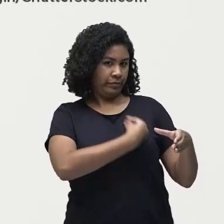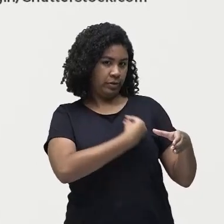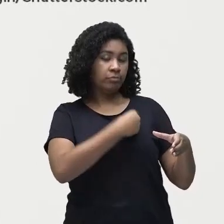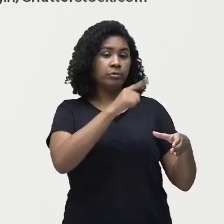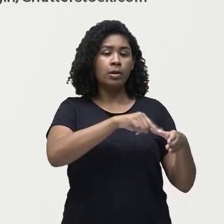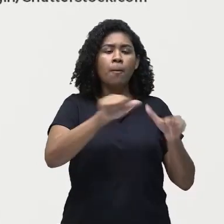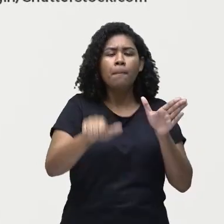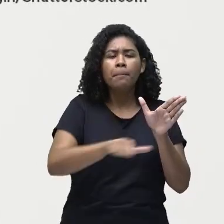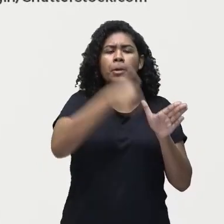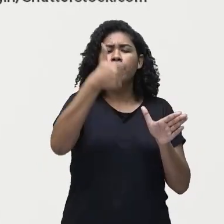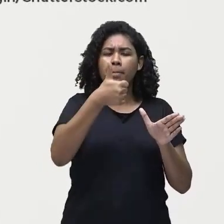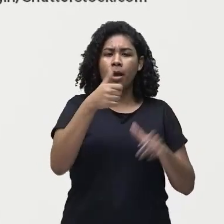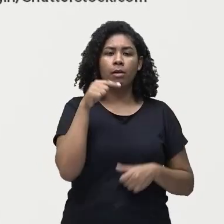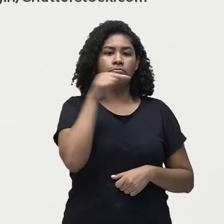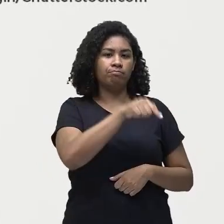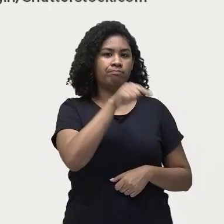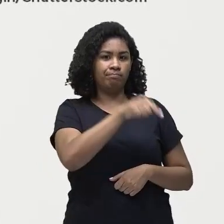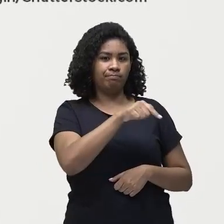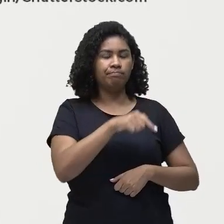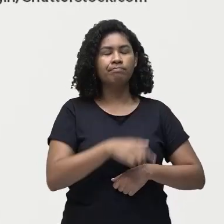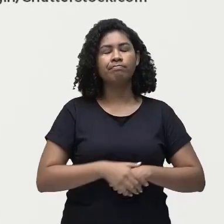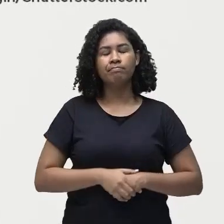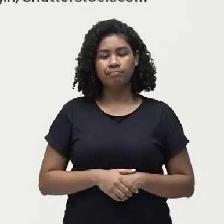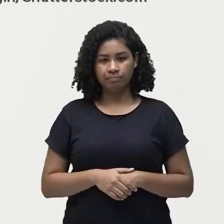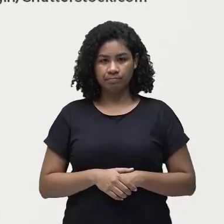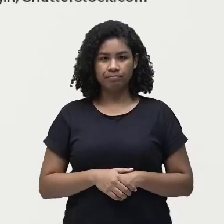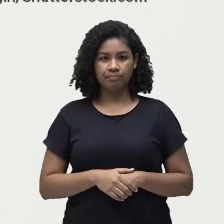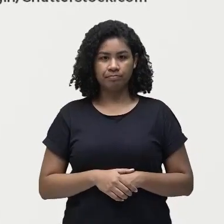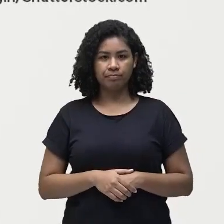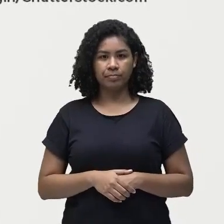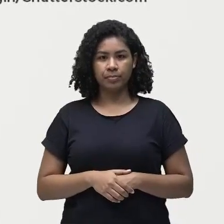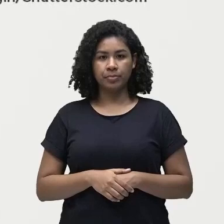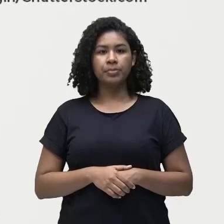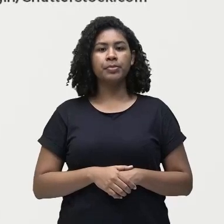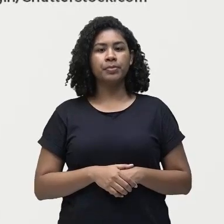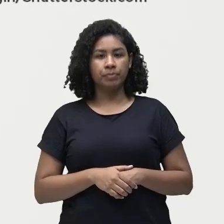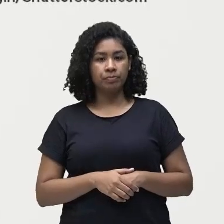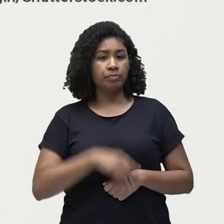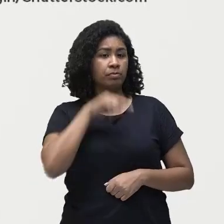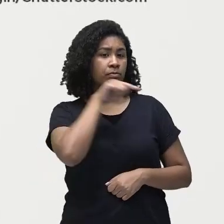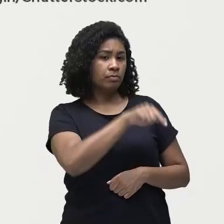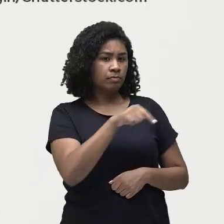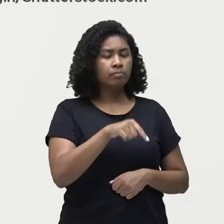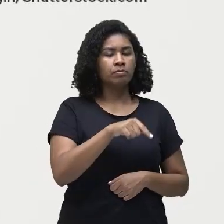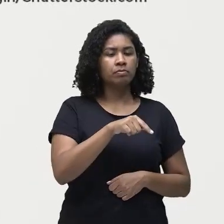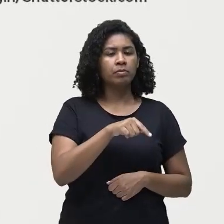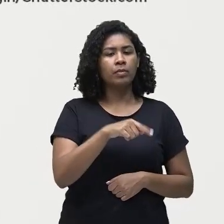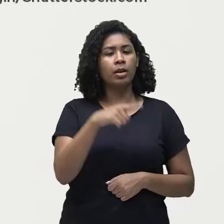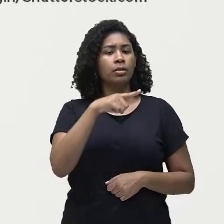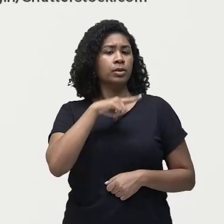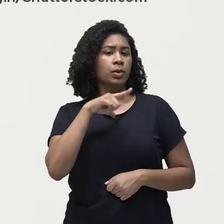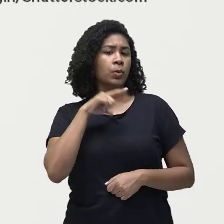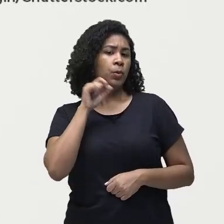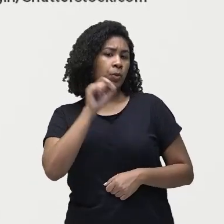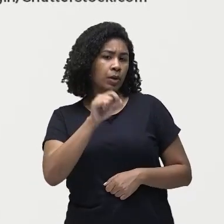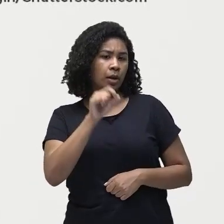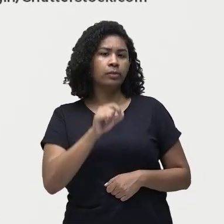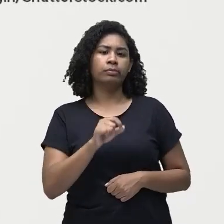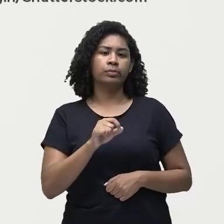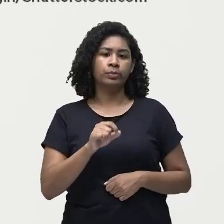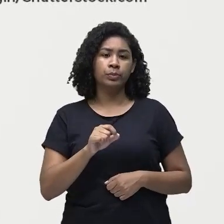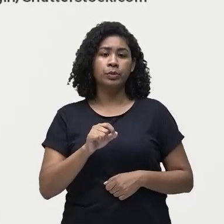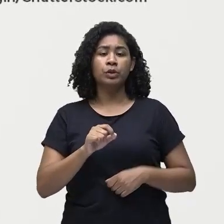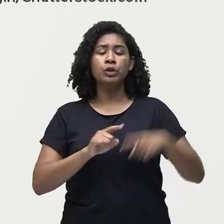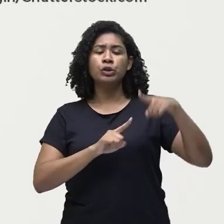nível trófico observado em uma cadeia alimentar. Organismos desse nível são